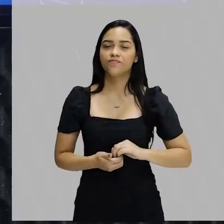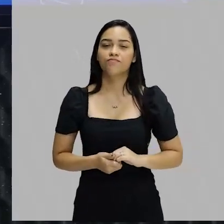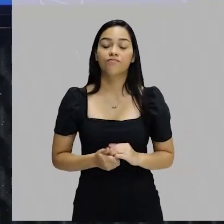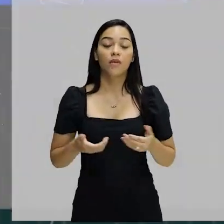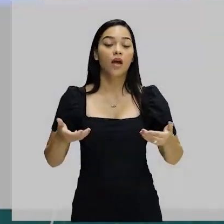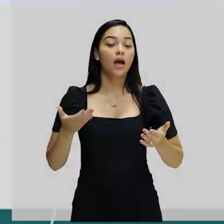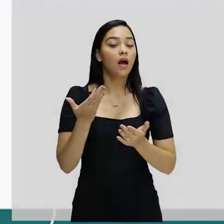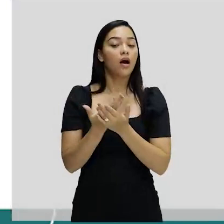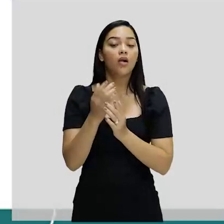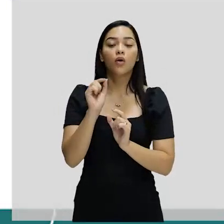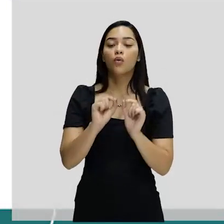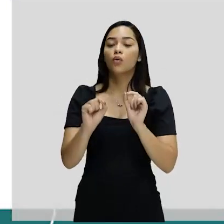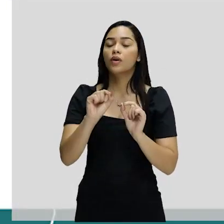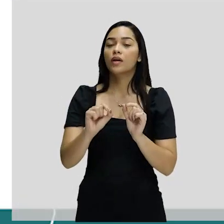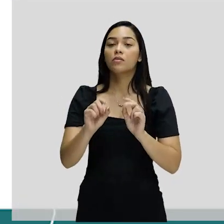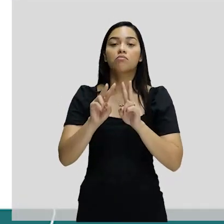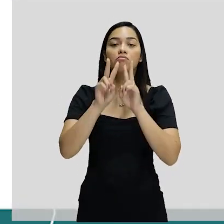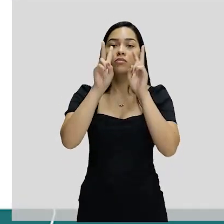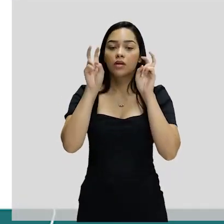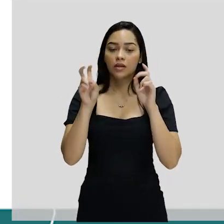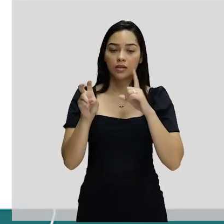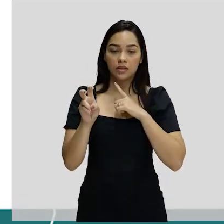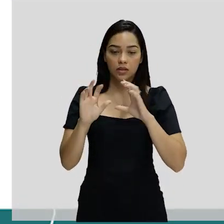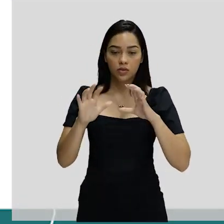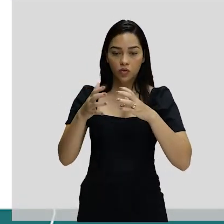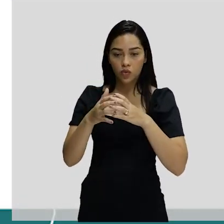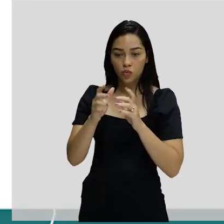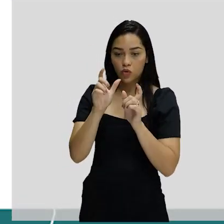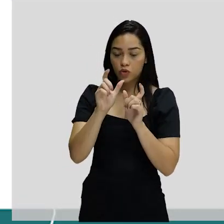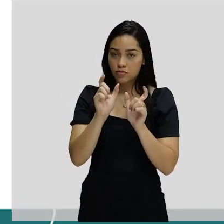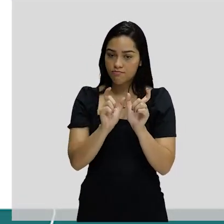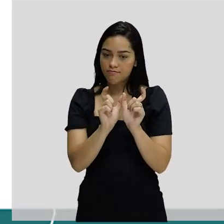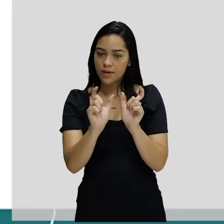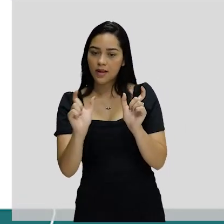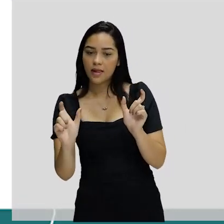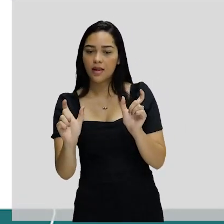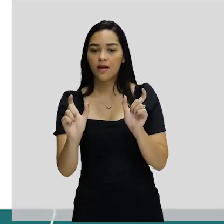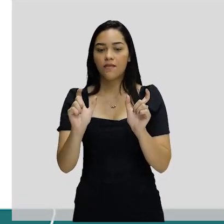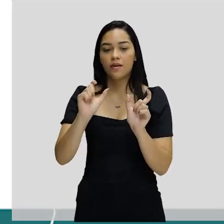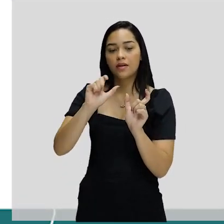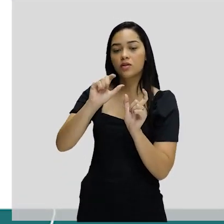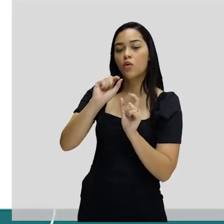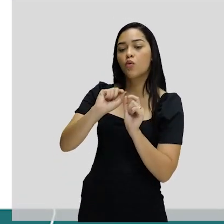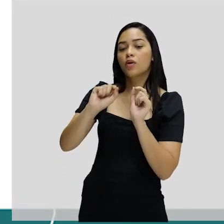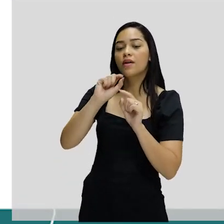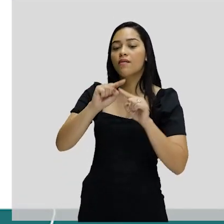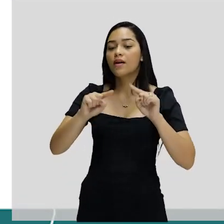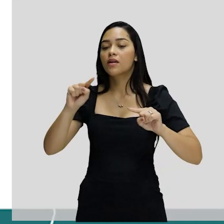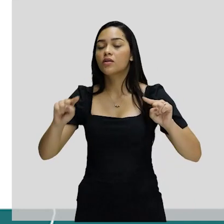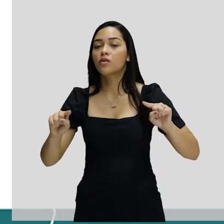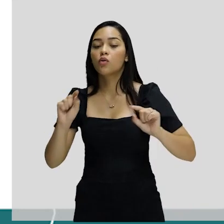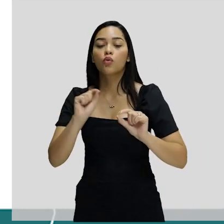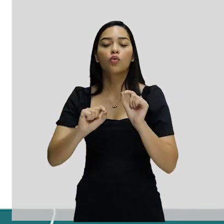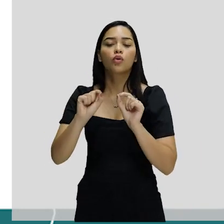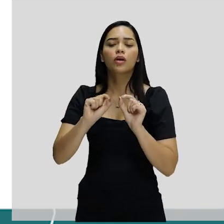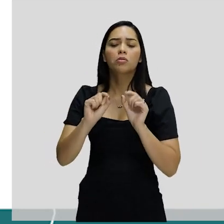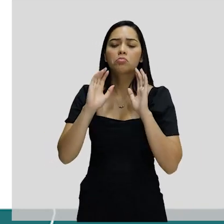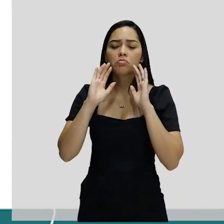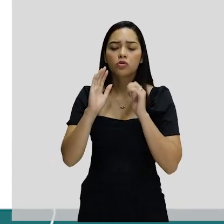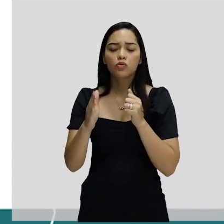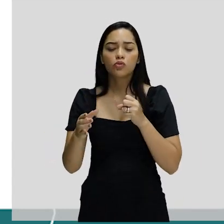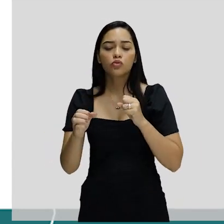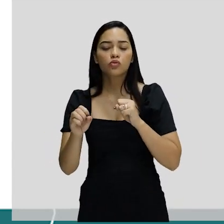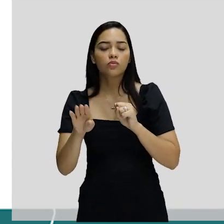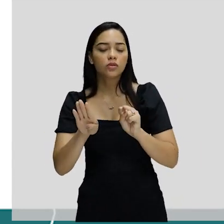aula de hoje vamos continuar falando sobre classes de palavras variáveis, substantivo hoje tratando mais das suas flexões. Vocês sabem